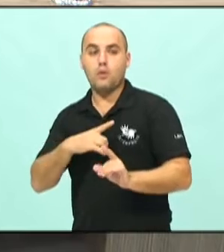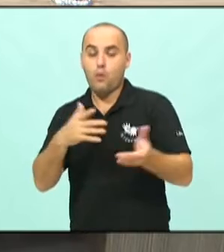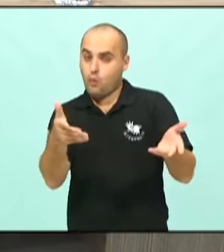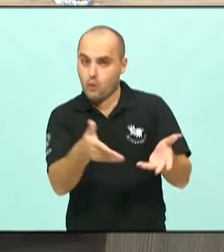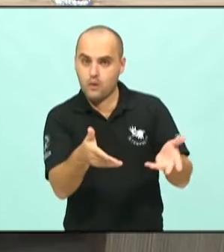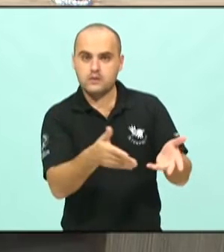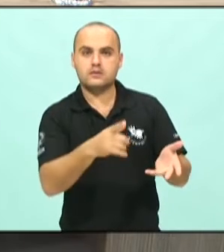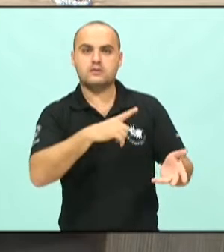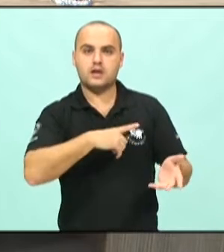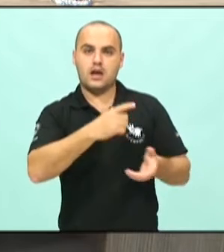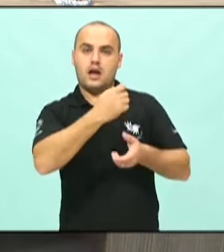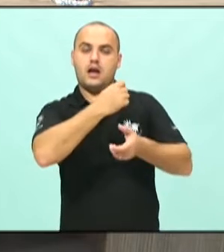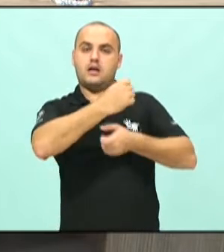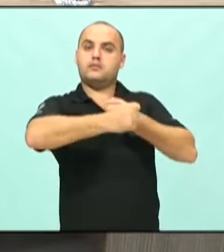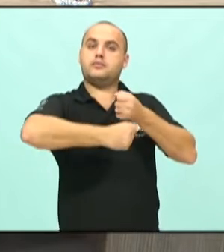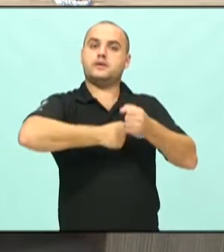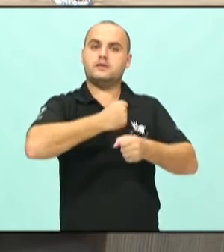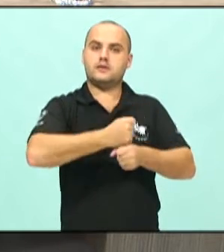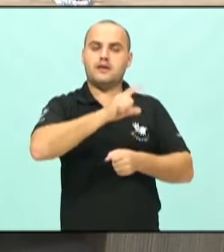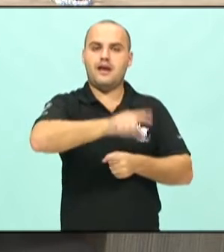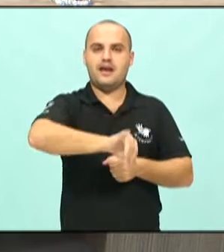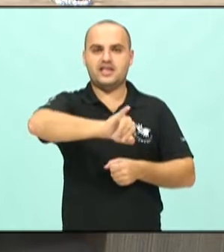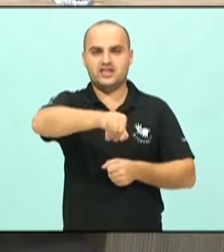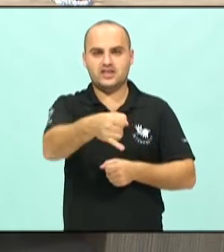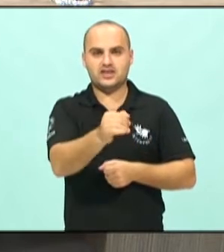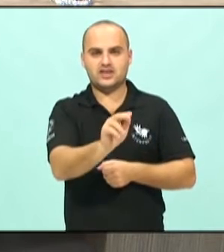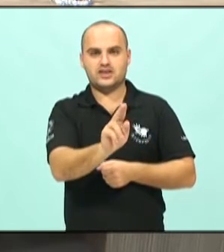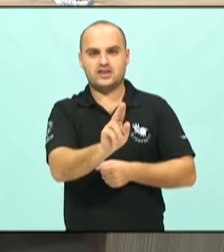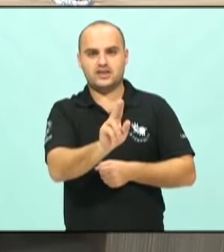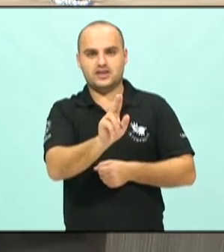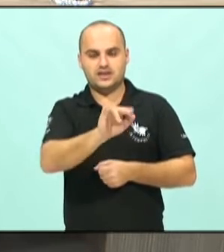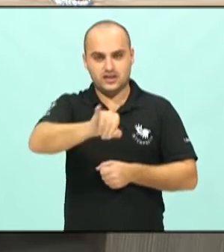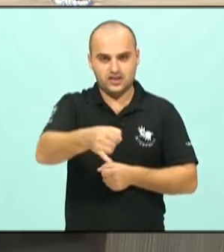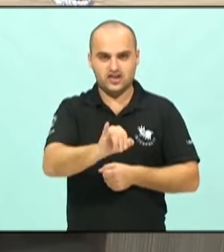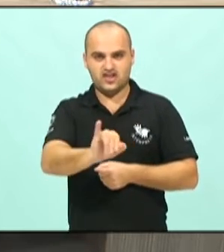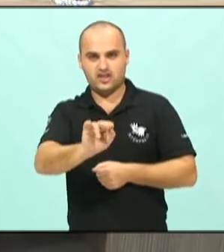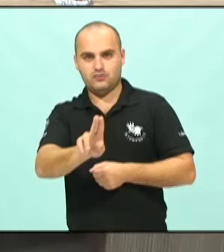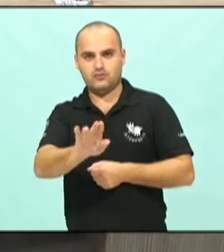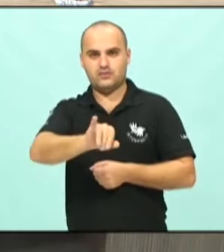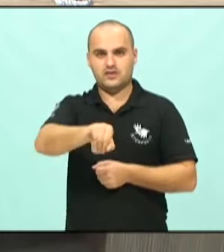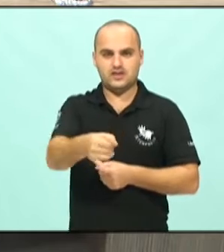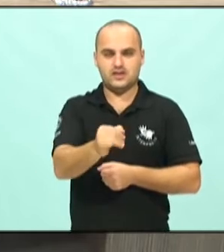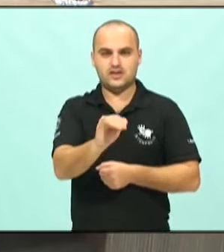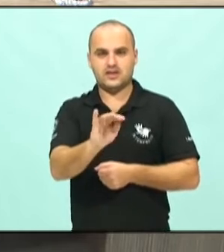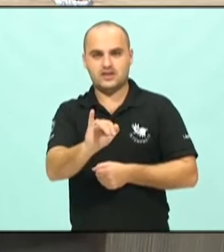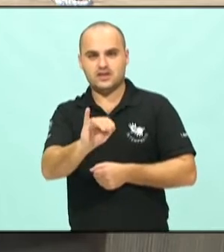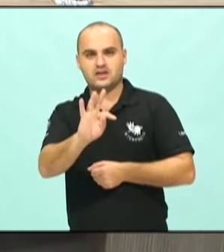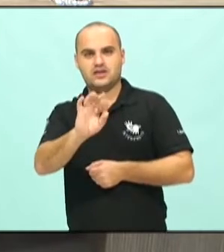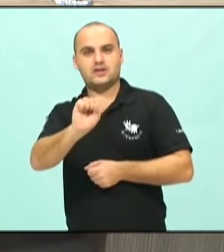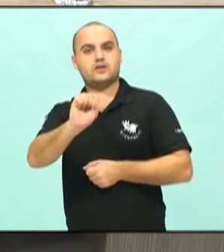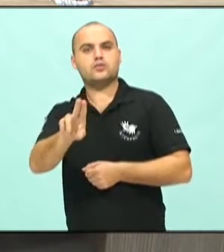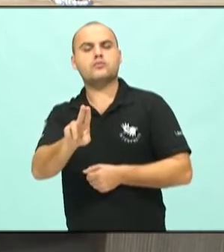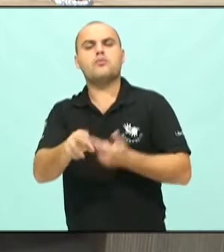a gente tem desde o ano passado a novidade que é o jiu-jitsu, né? Por que a gente tem o jiu-jitsu? Porque a FESPORT, o ano passado, introduziu